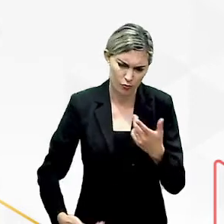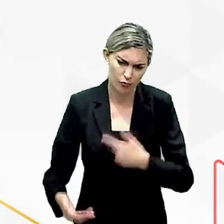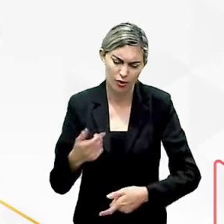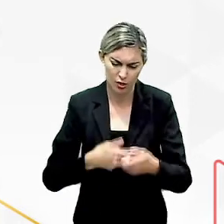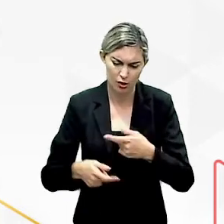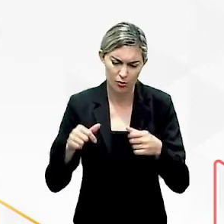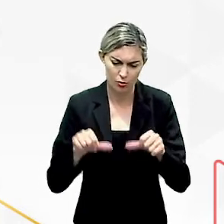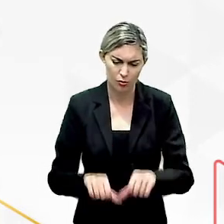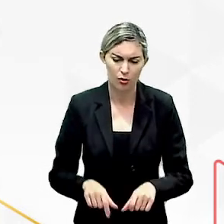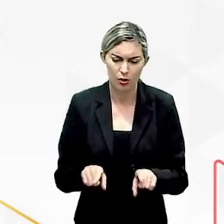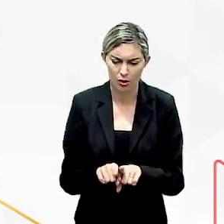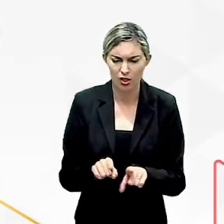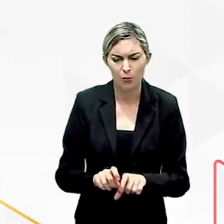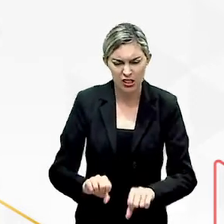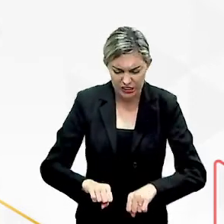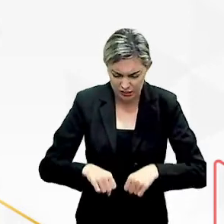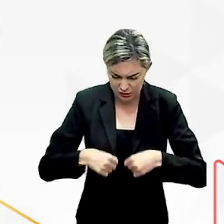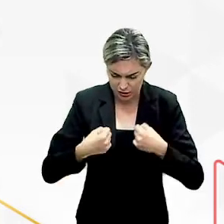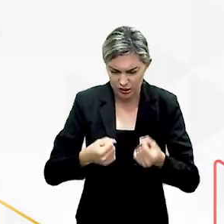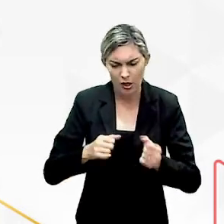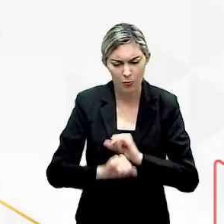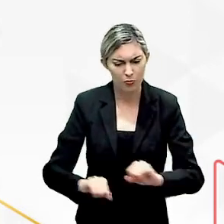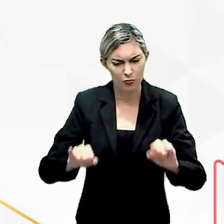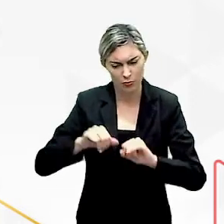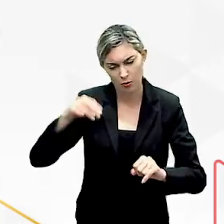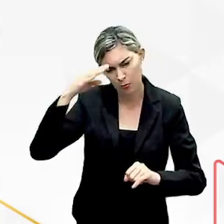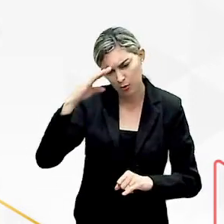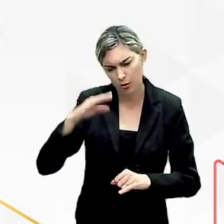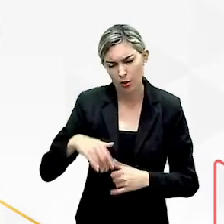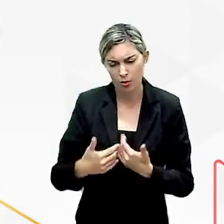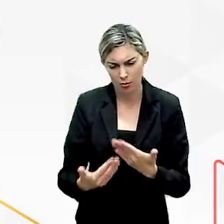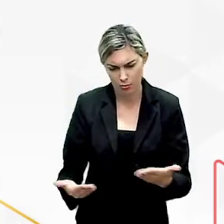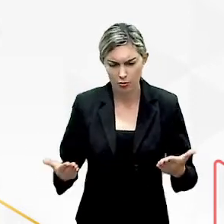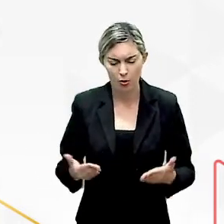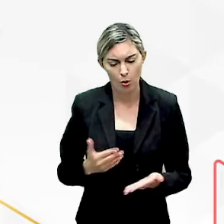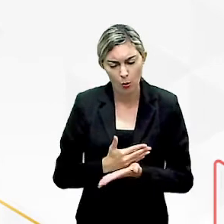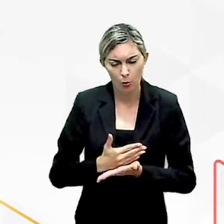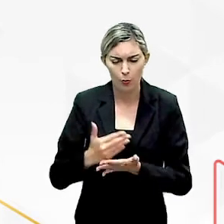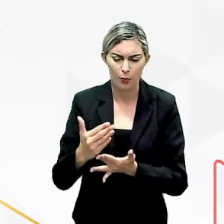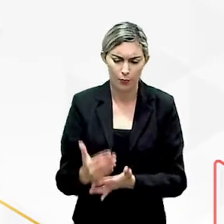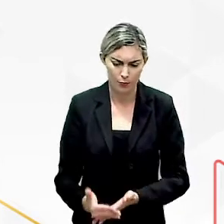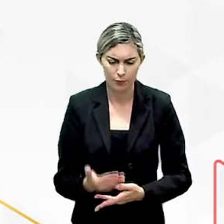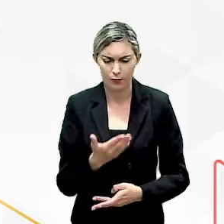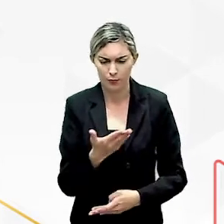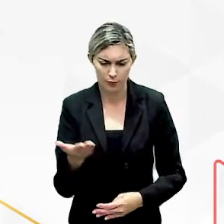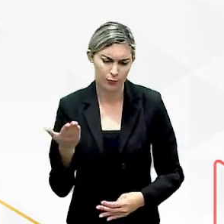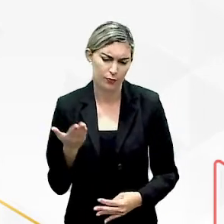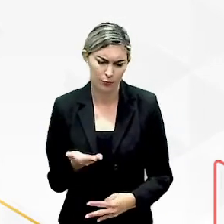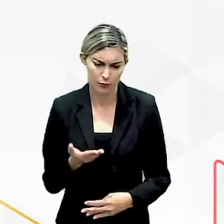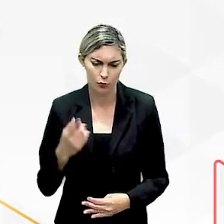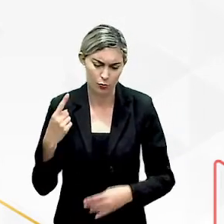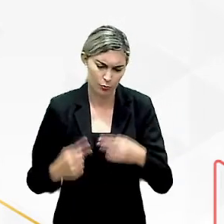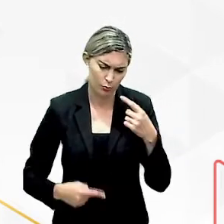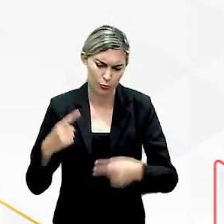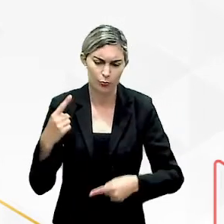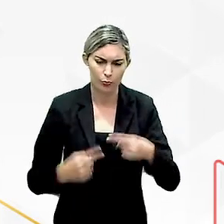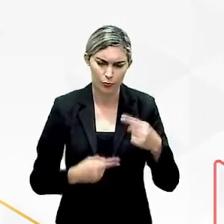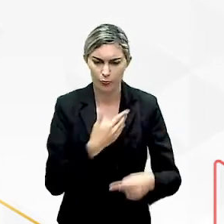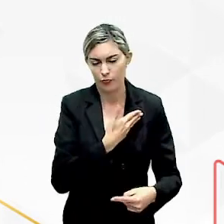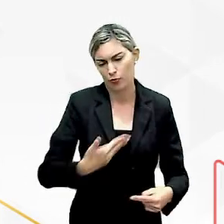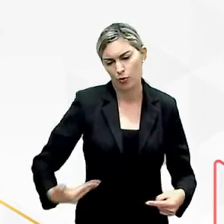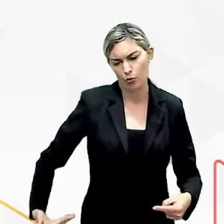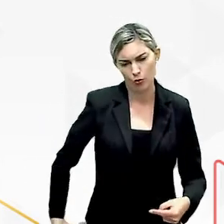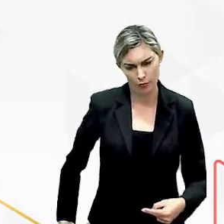desgastadas, ainda que com sacrifício, né, e campanhas militares. E é aí onde começa, né, essa política dos governadores,